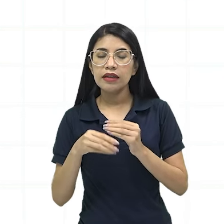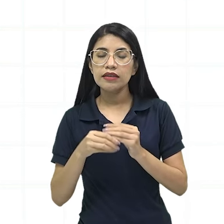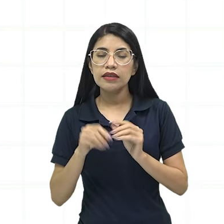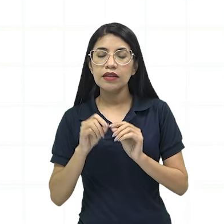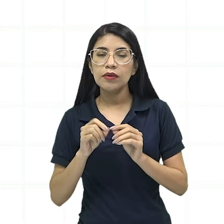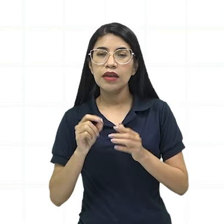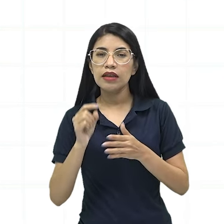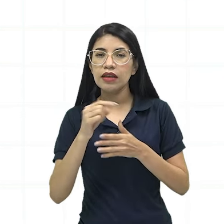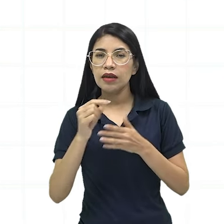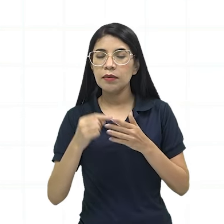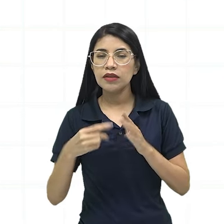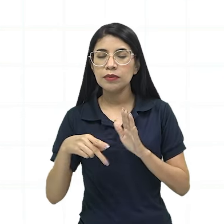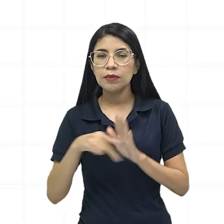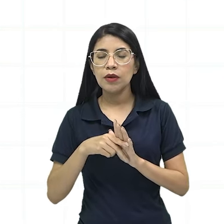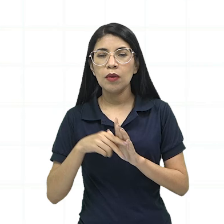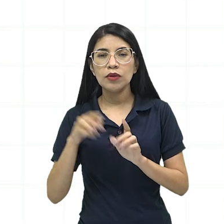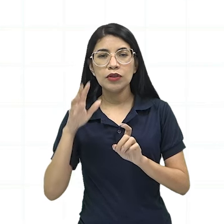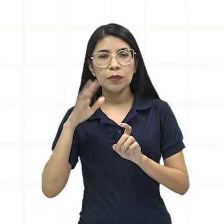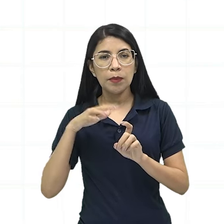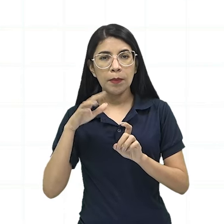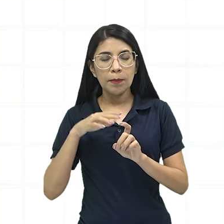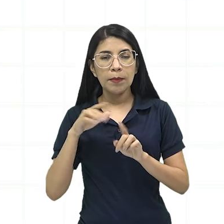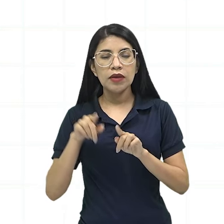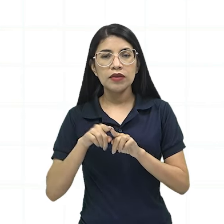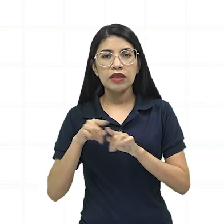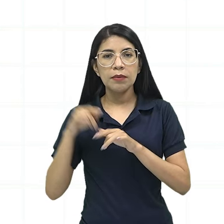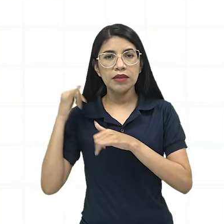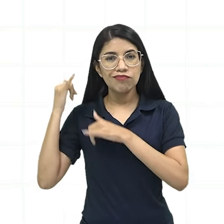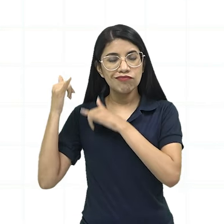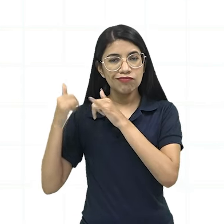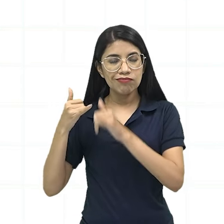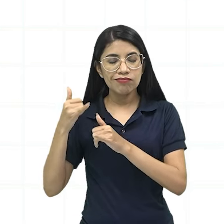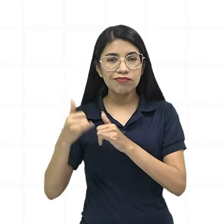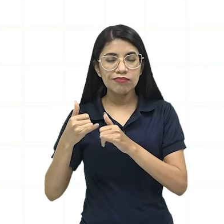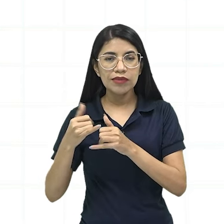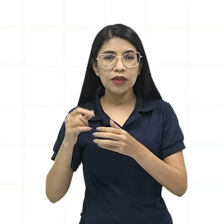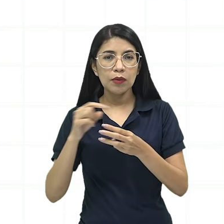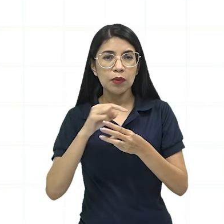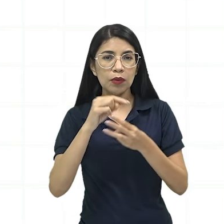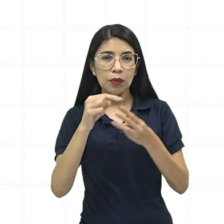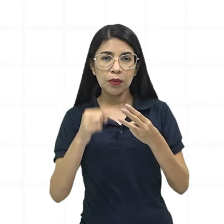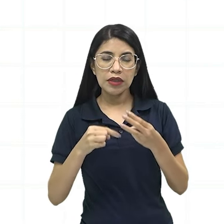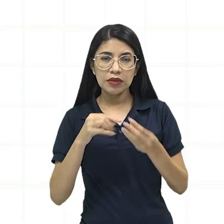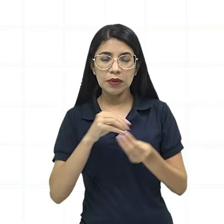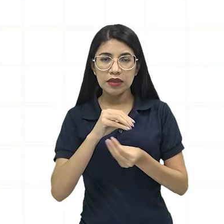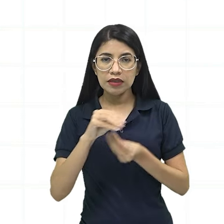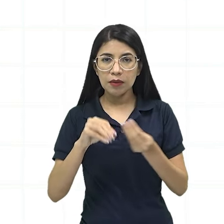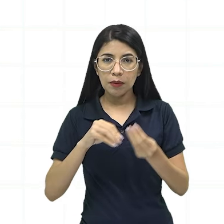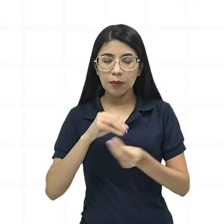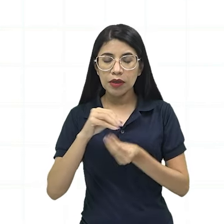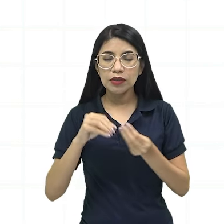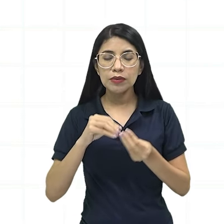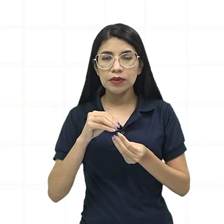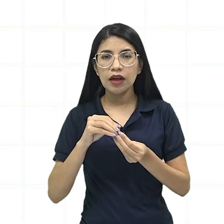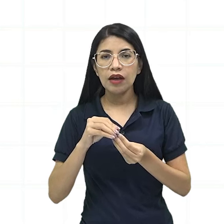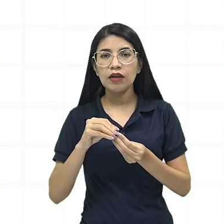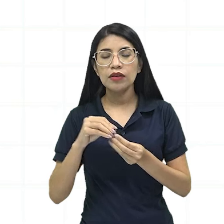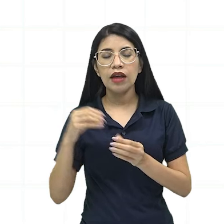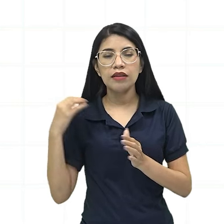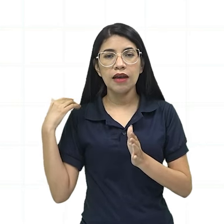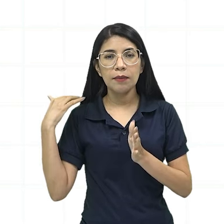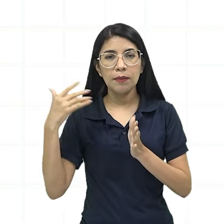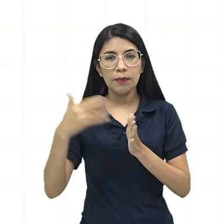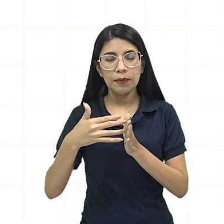elementos lendários e até mitológicos. Então, nós temos aí nessa narrativa, na